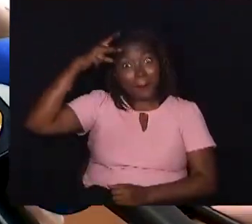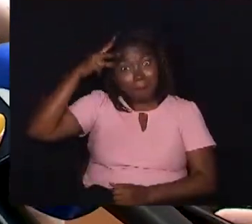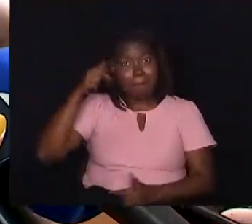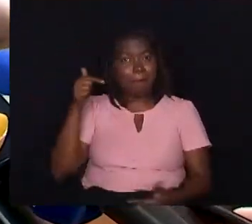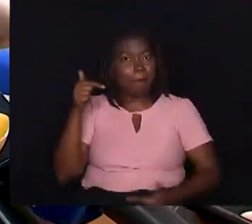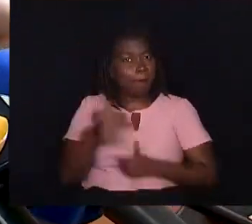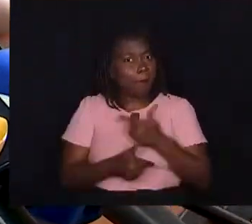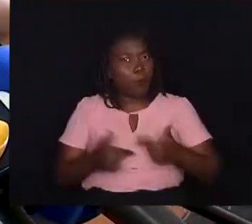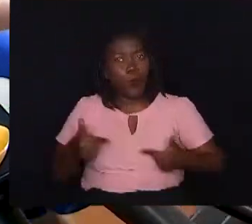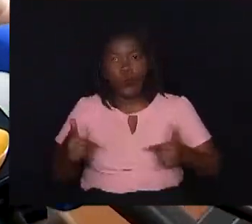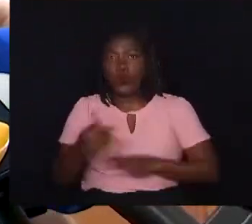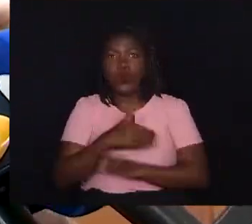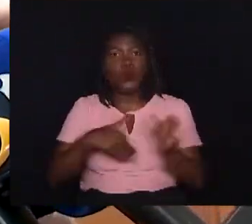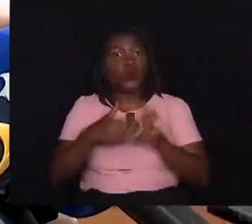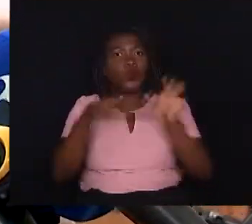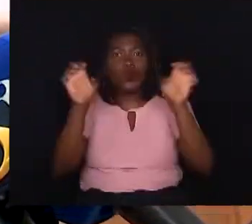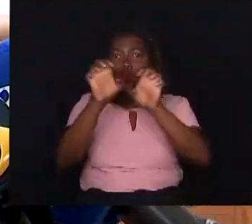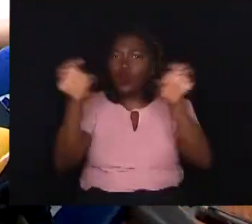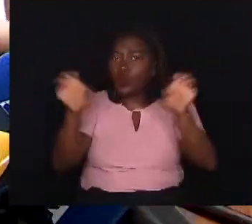está mobilizando